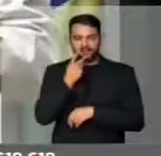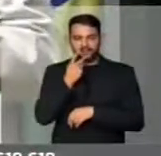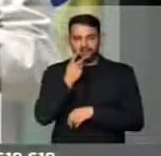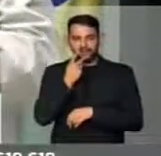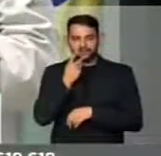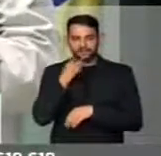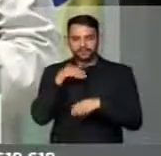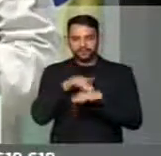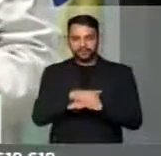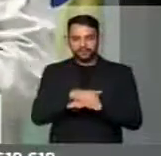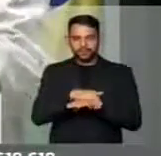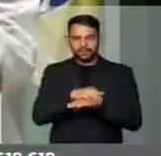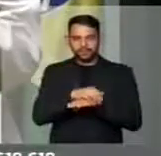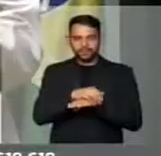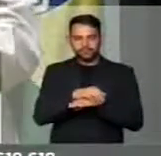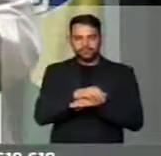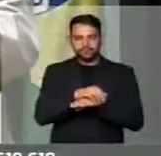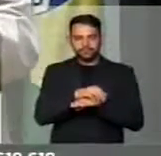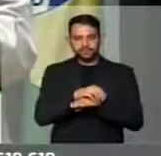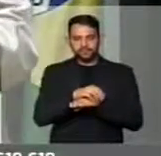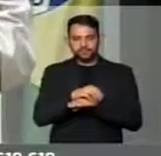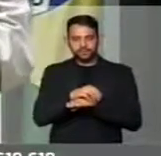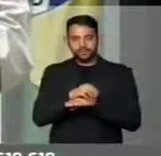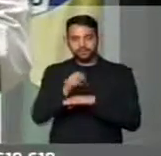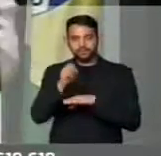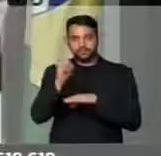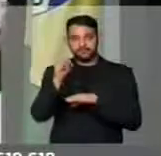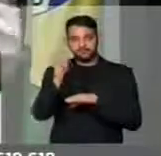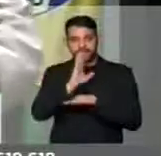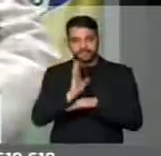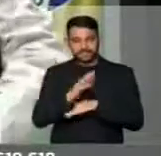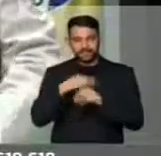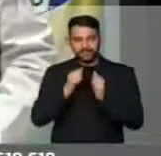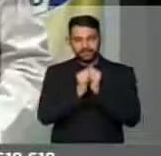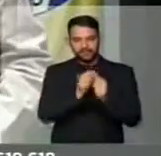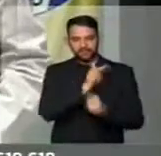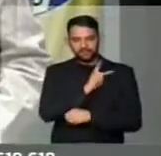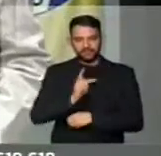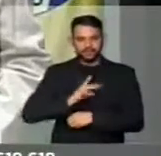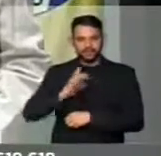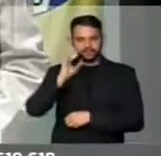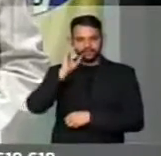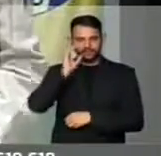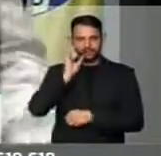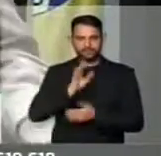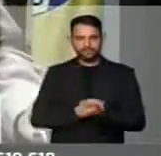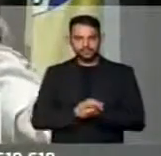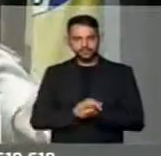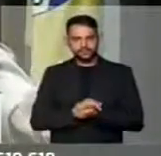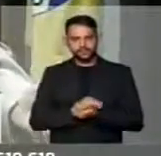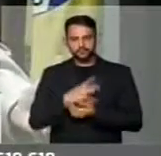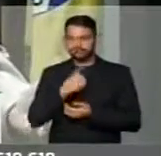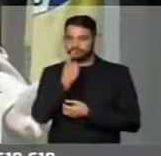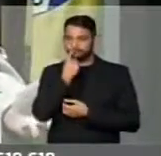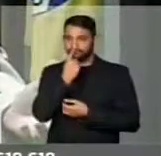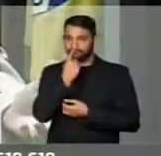de Brasília pelos jardins do Alvorada ao lado da presidente Dilma.